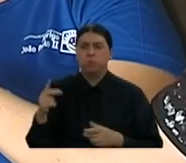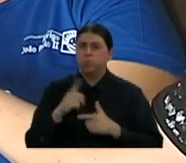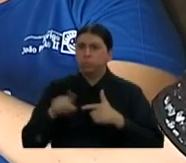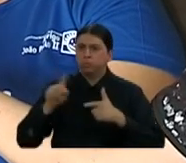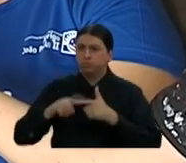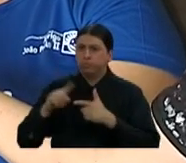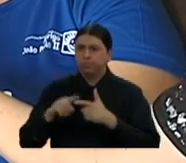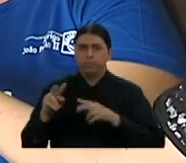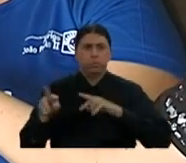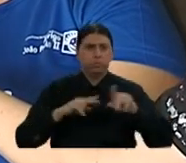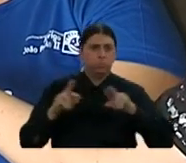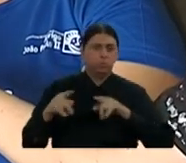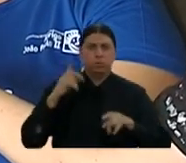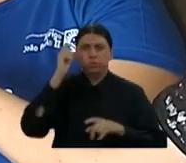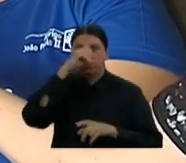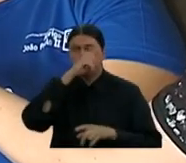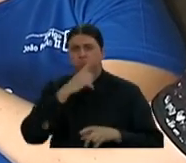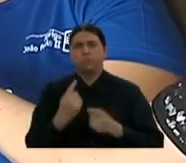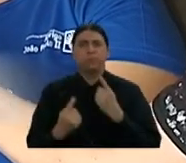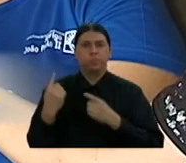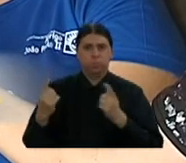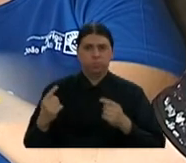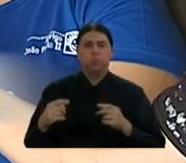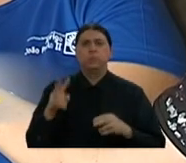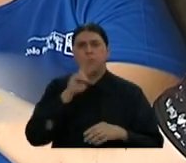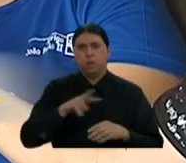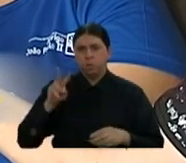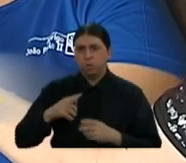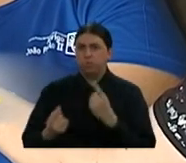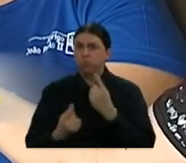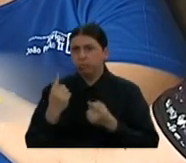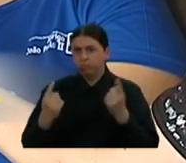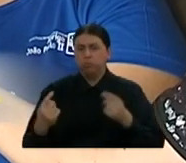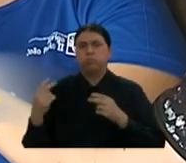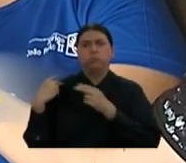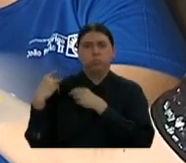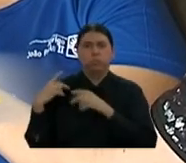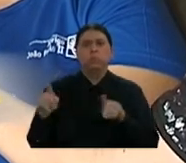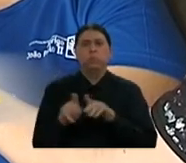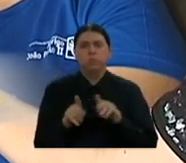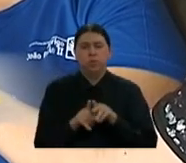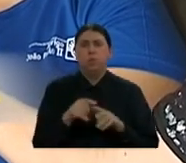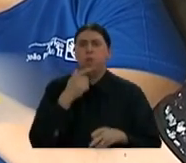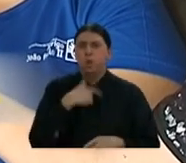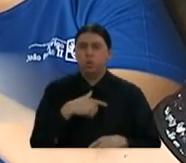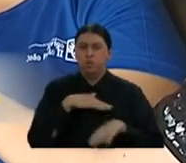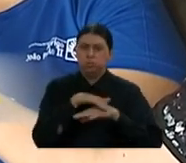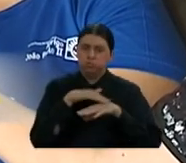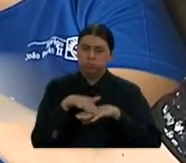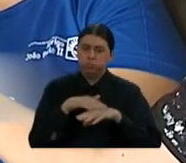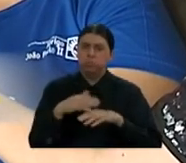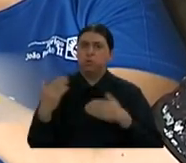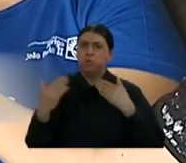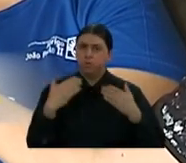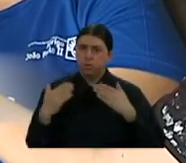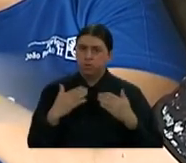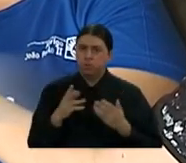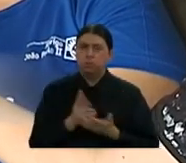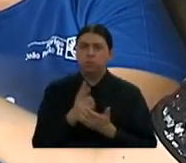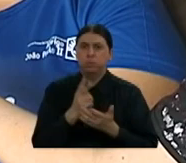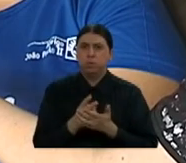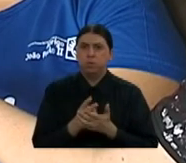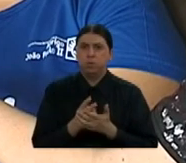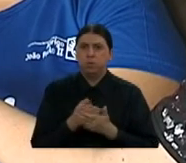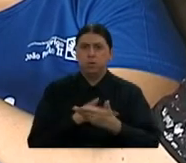tem as suas dificuldades tem os seus valores então acho que quando a conversa fica assim de